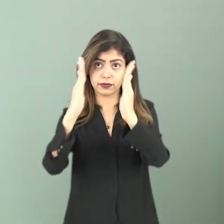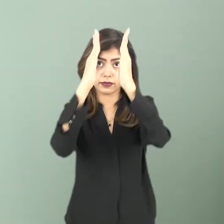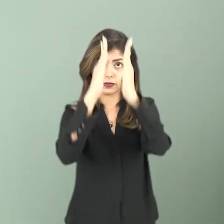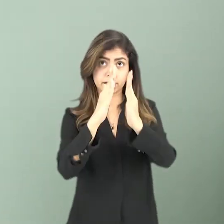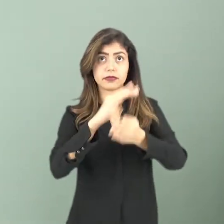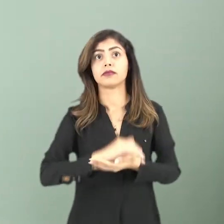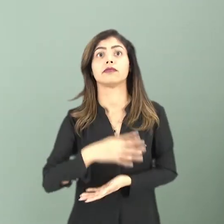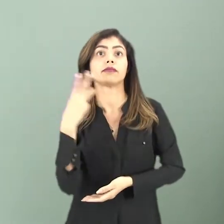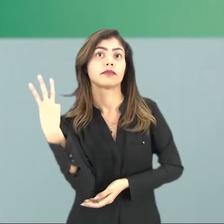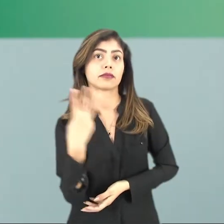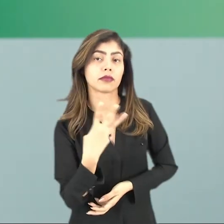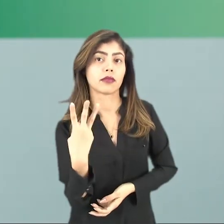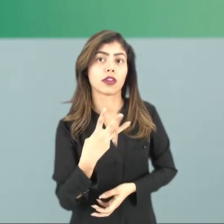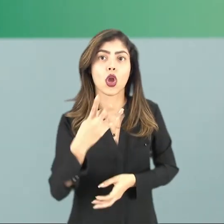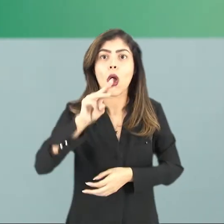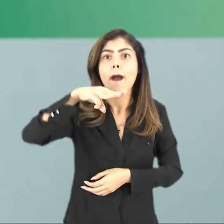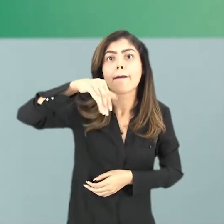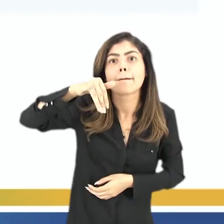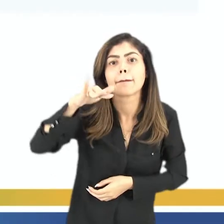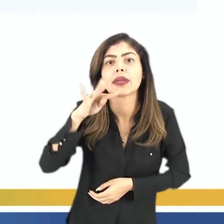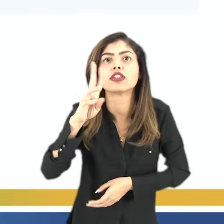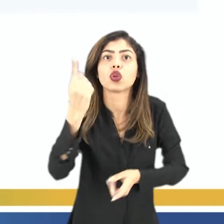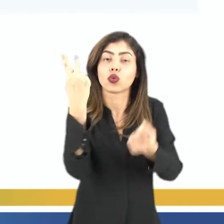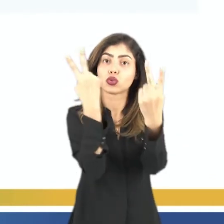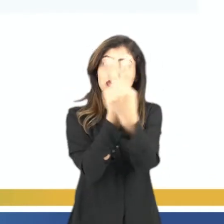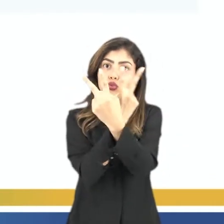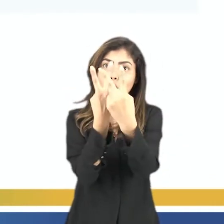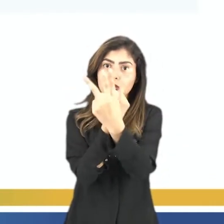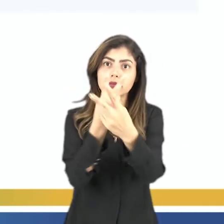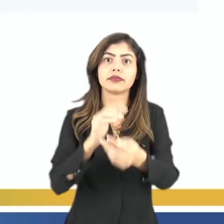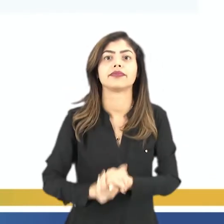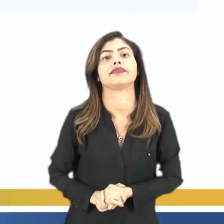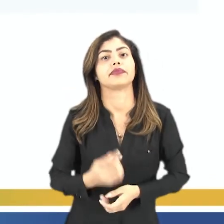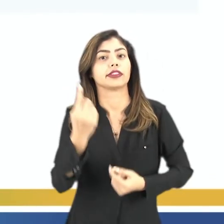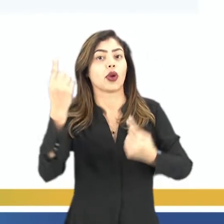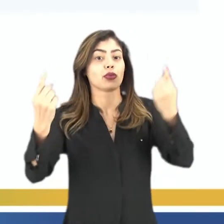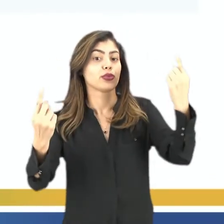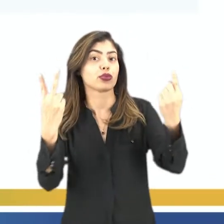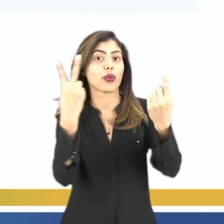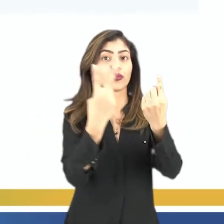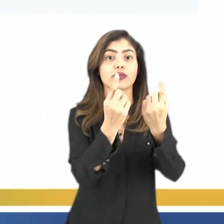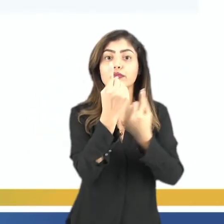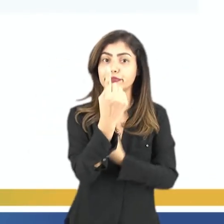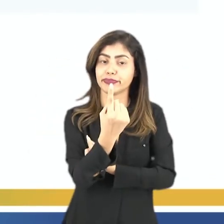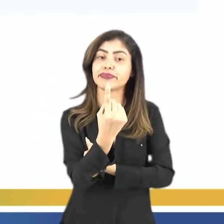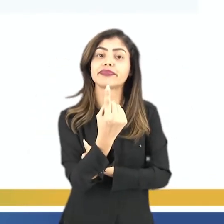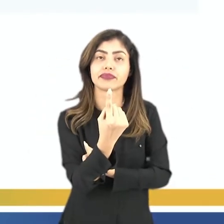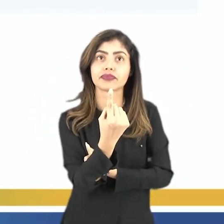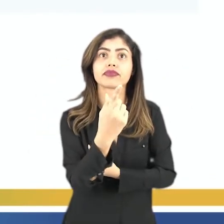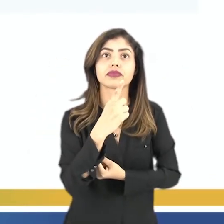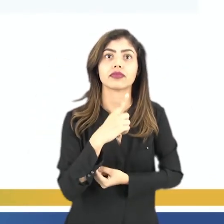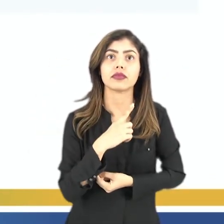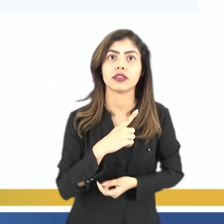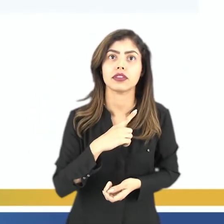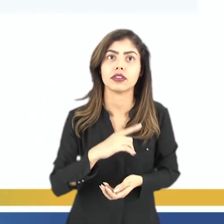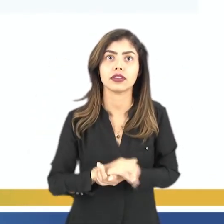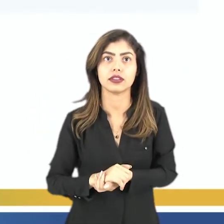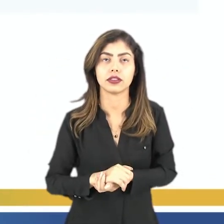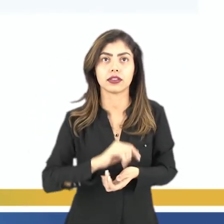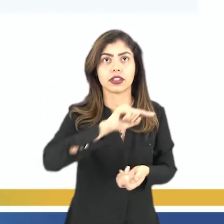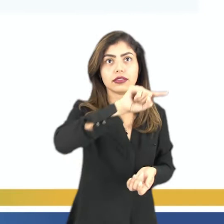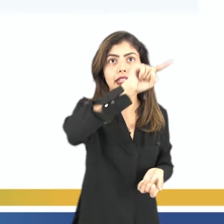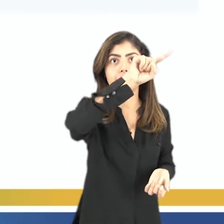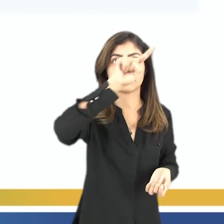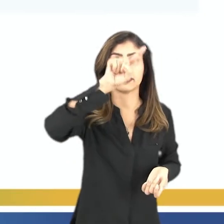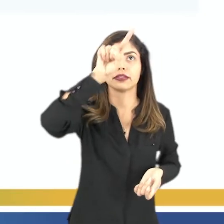E o terceiro, que é o circuito misto, é o que está no meio aí no slide. O que acontece no circuito misto? Você tem os dois juntos. Você